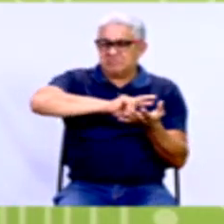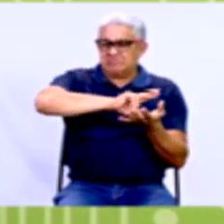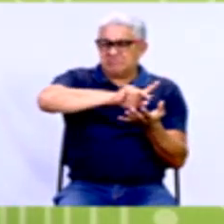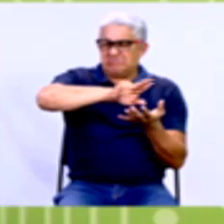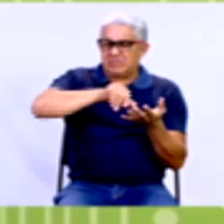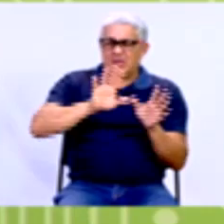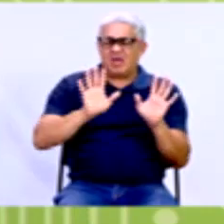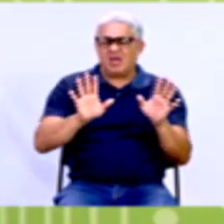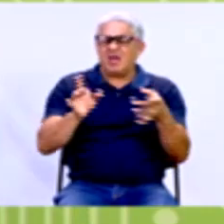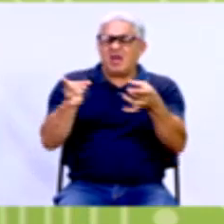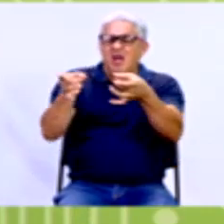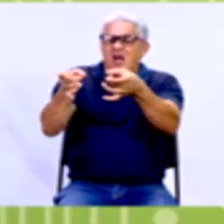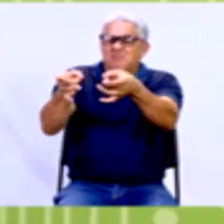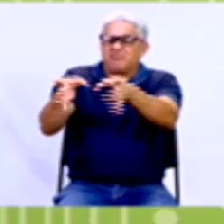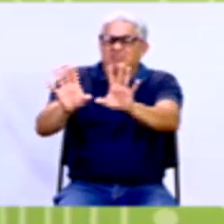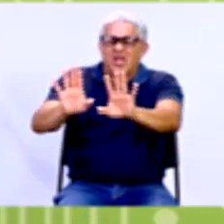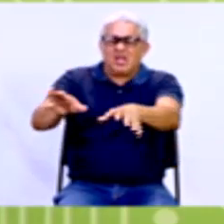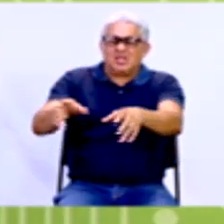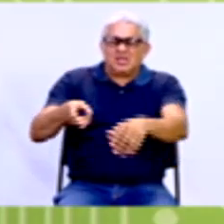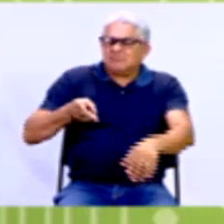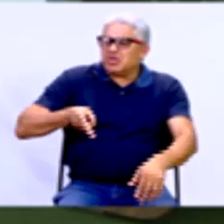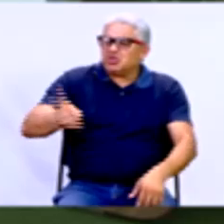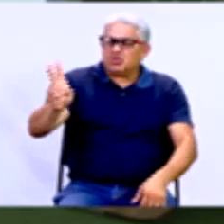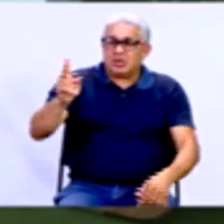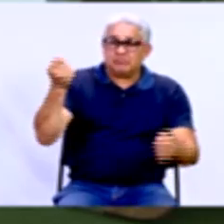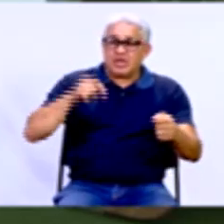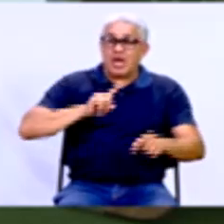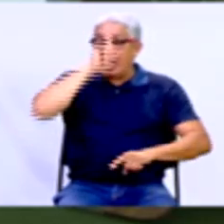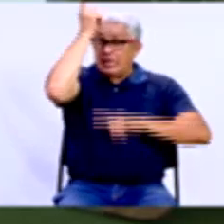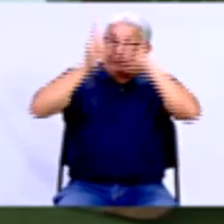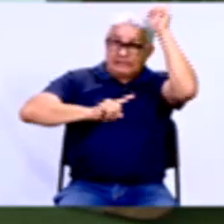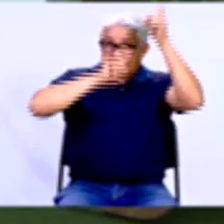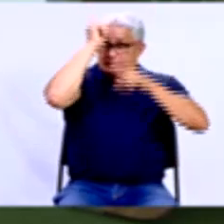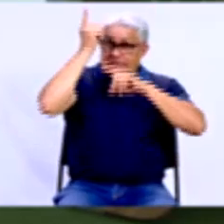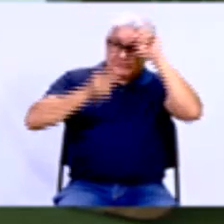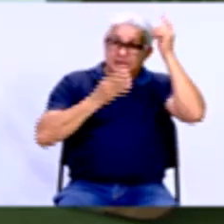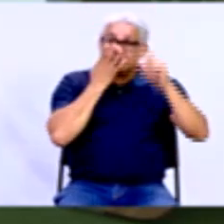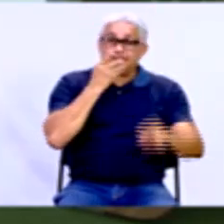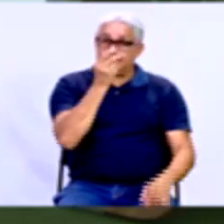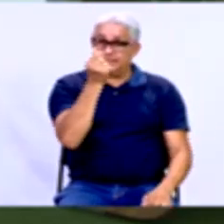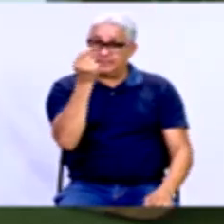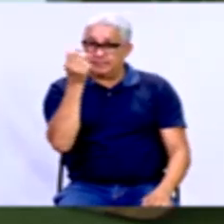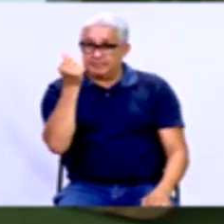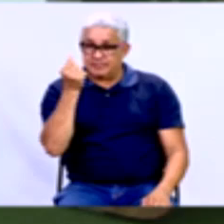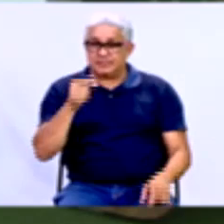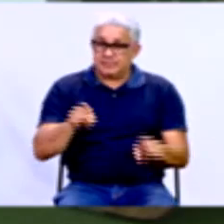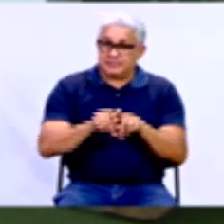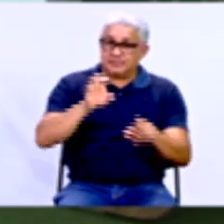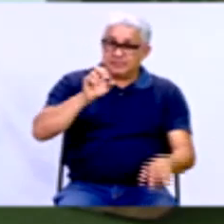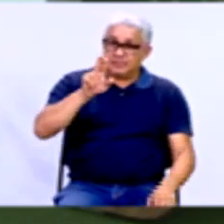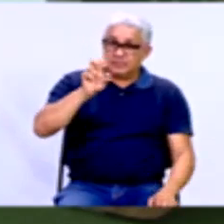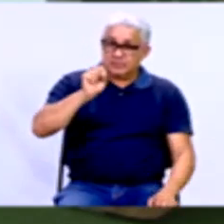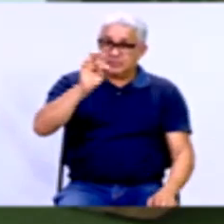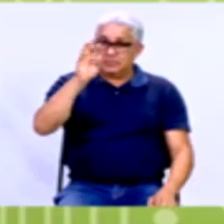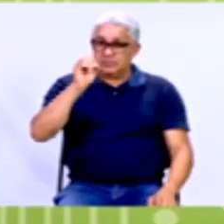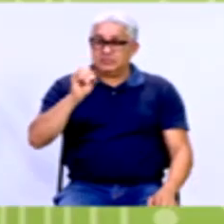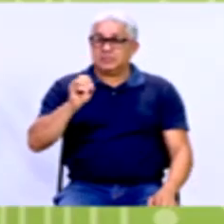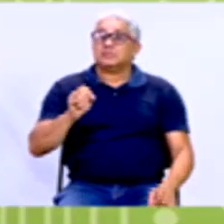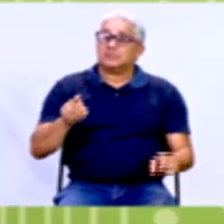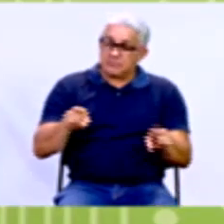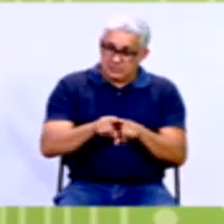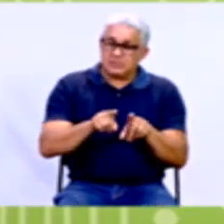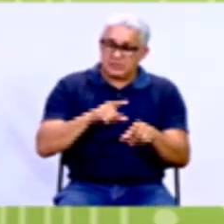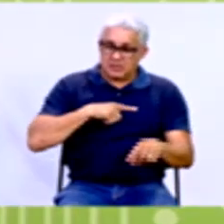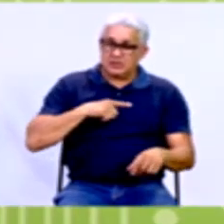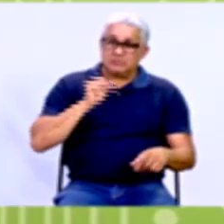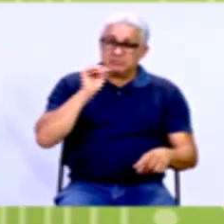não vou inventar 300 sabor de pizza lá para ficar aumentando o meu custo também. Então, se não tiver